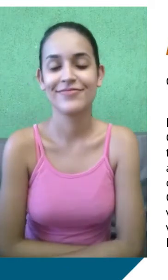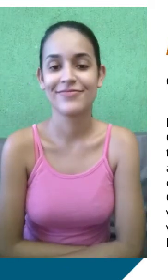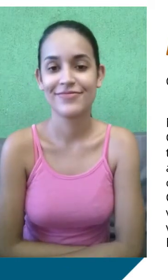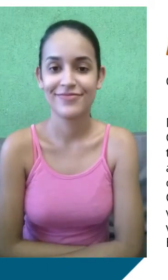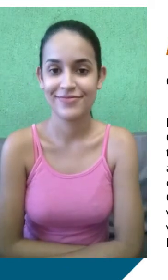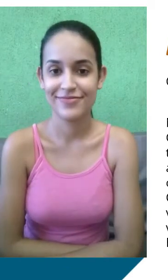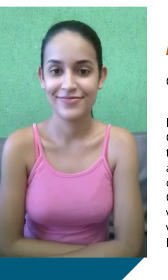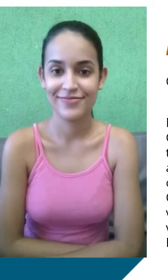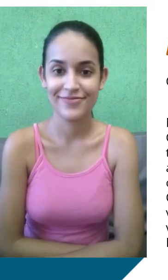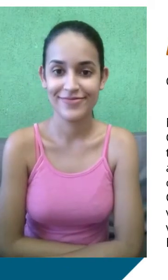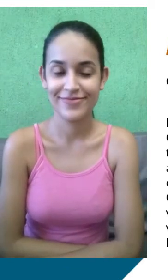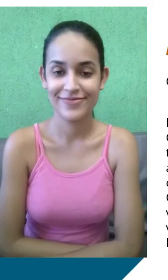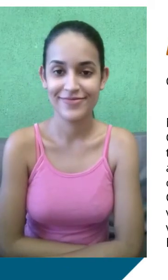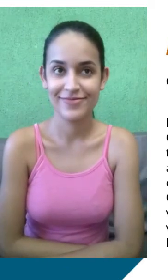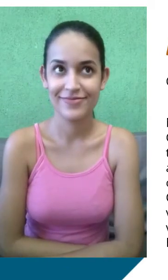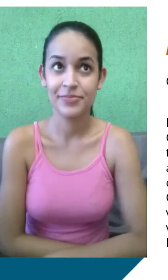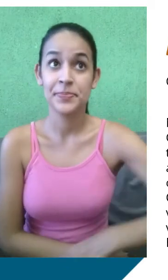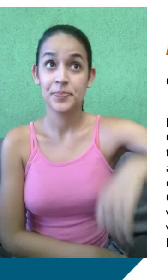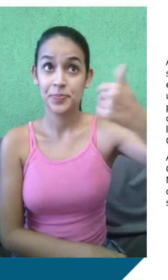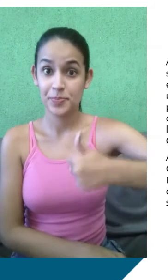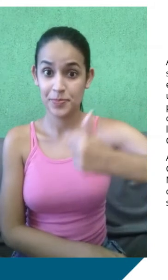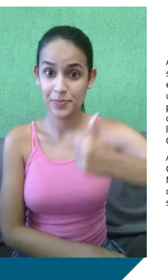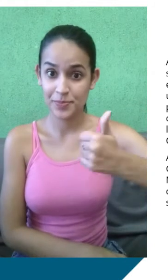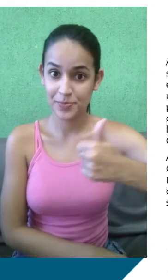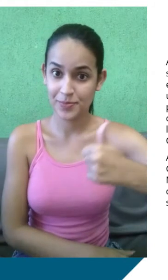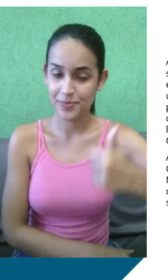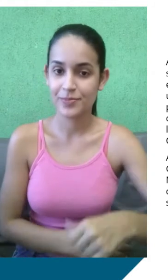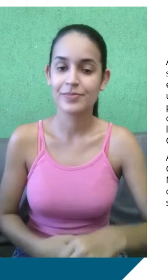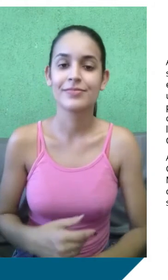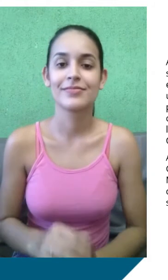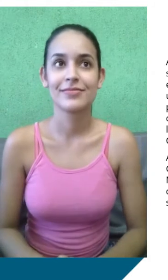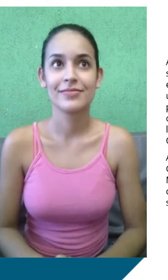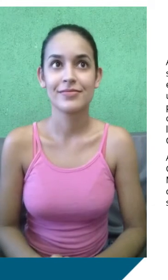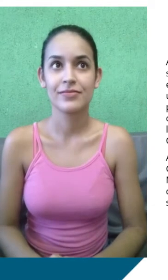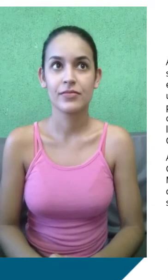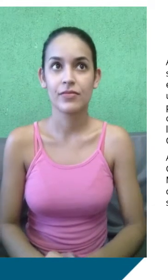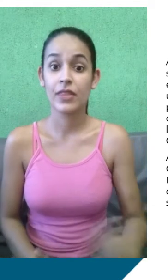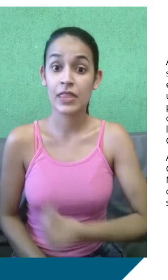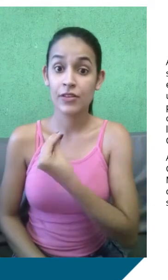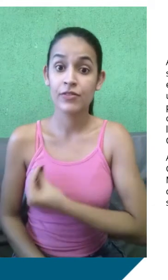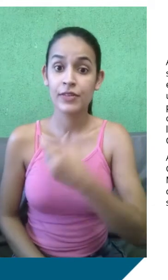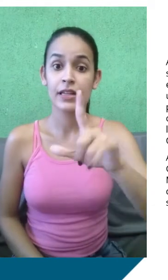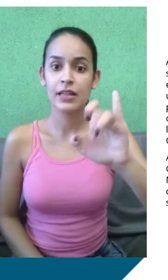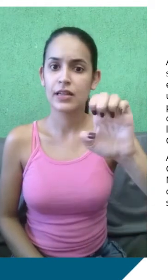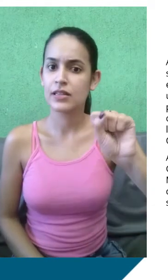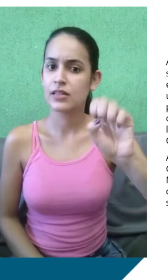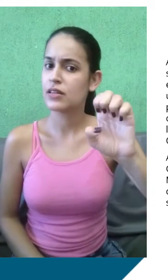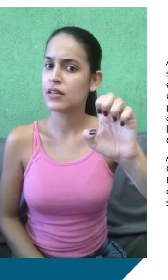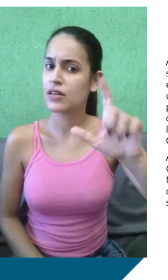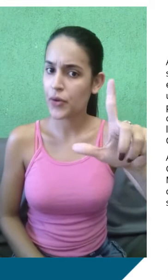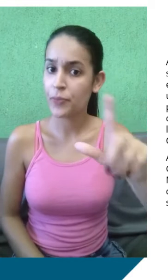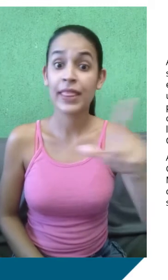acompanhar. Vamos então às questões? Vamos ao enunciado da nossa primeira questão.